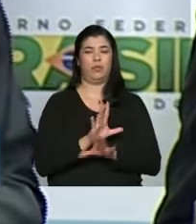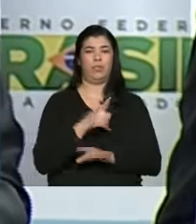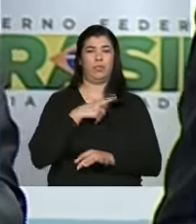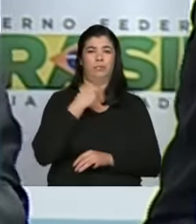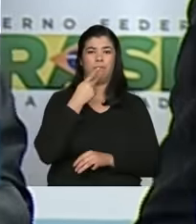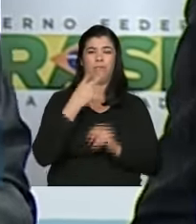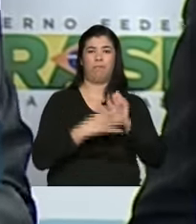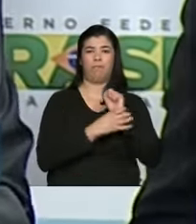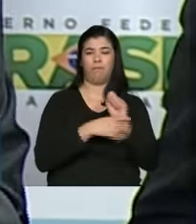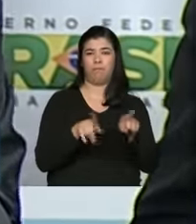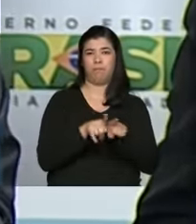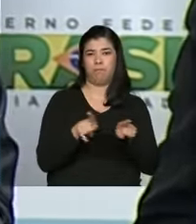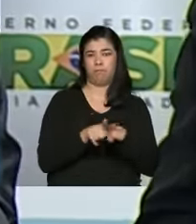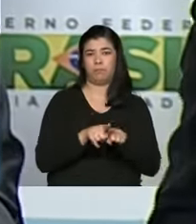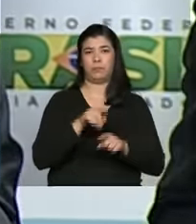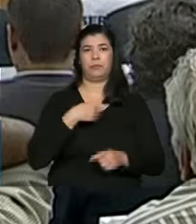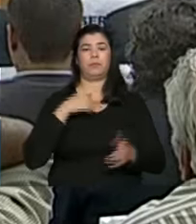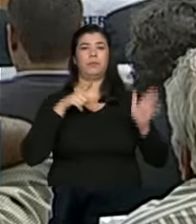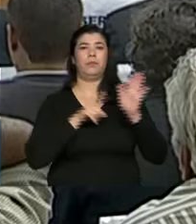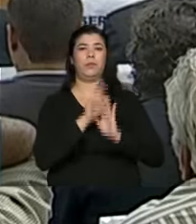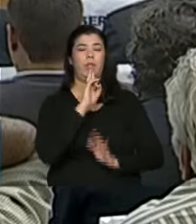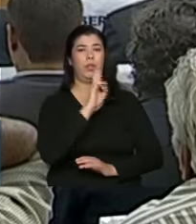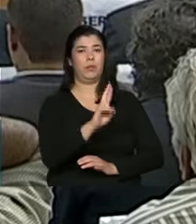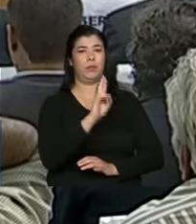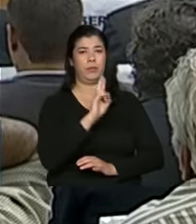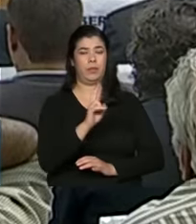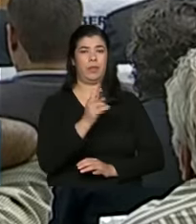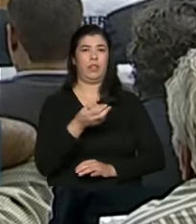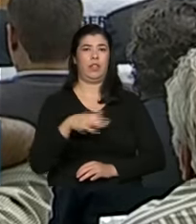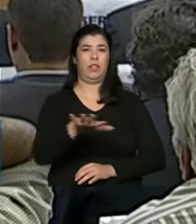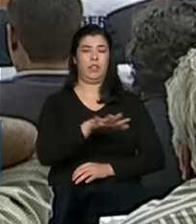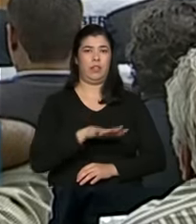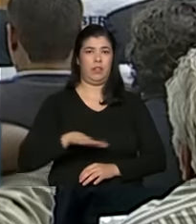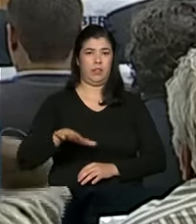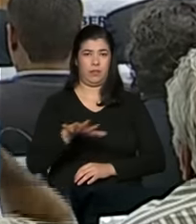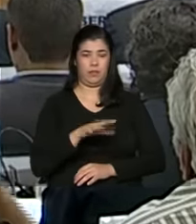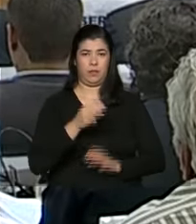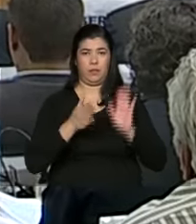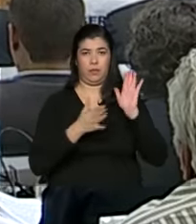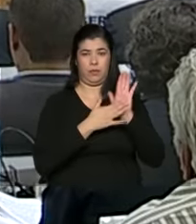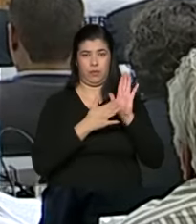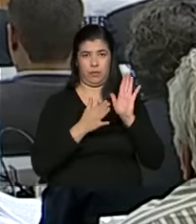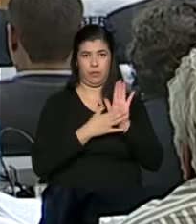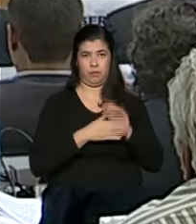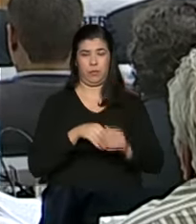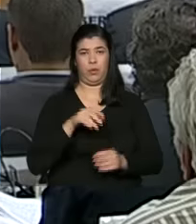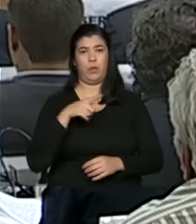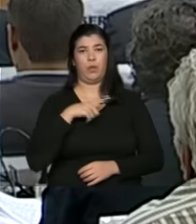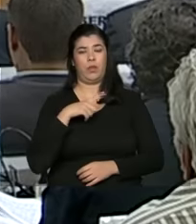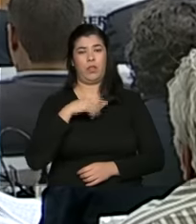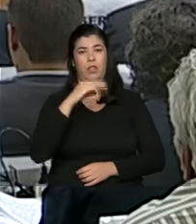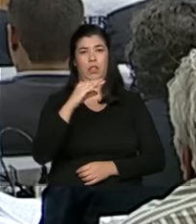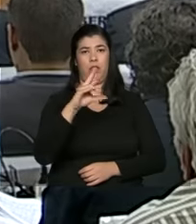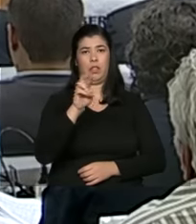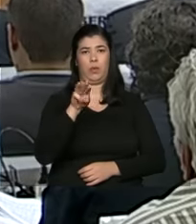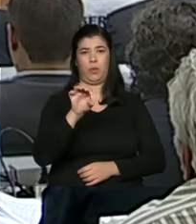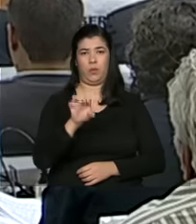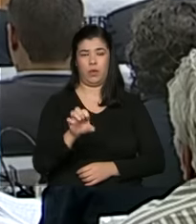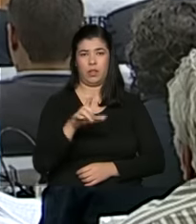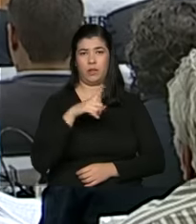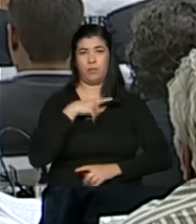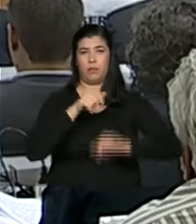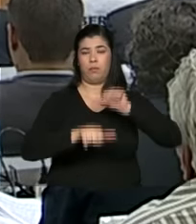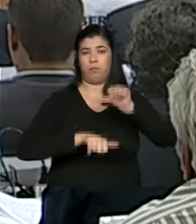segura tá em relação a ao ao a proposta de criminalização eh trata-se de uma